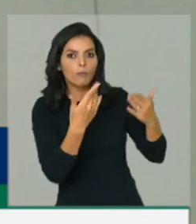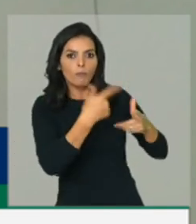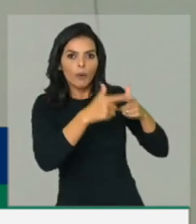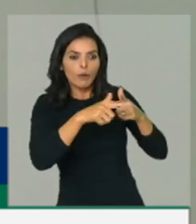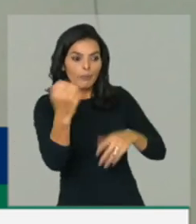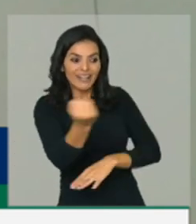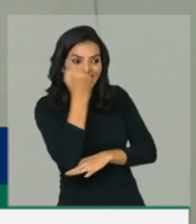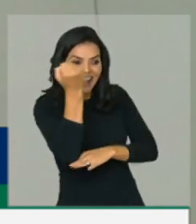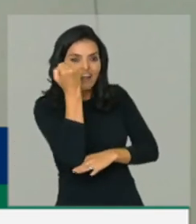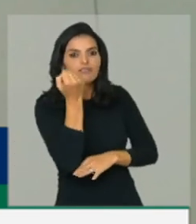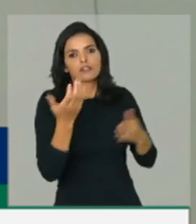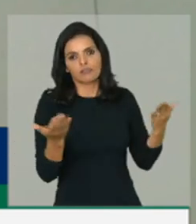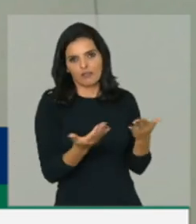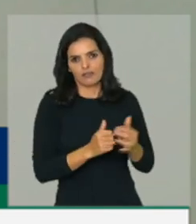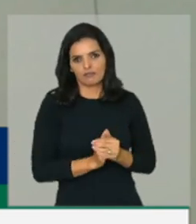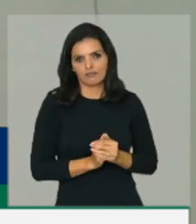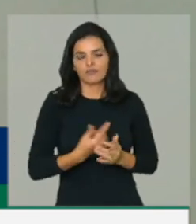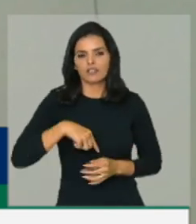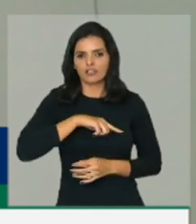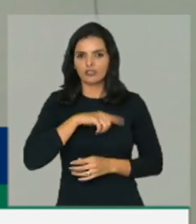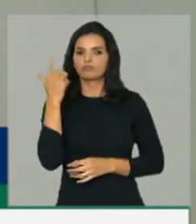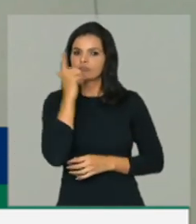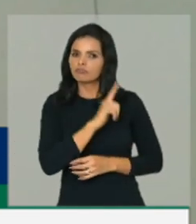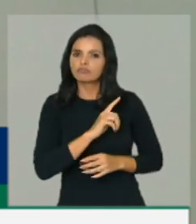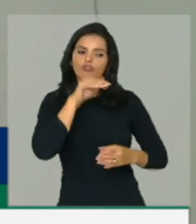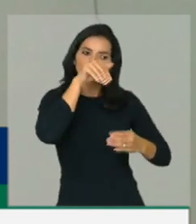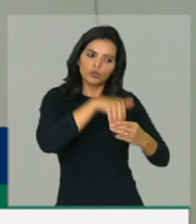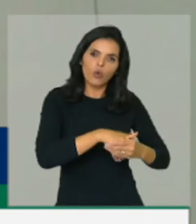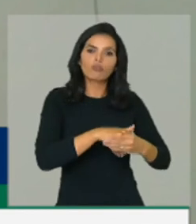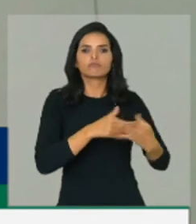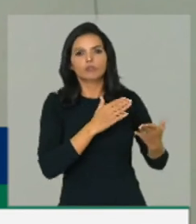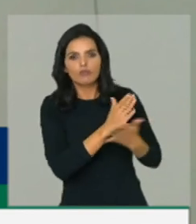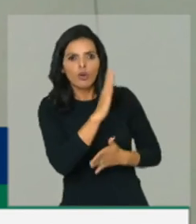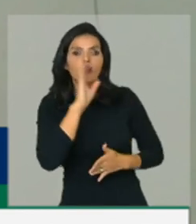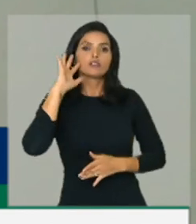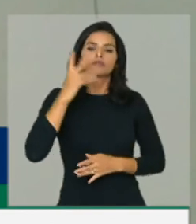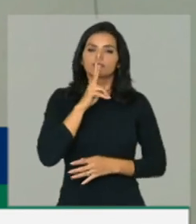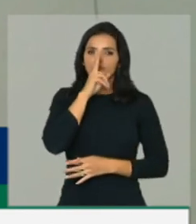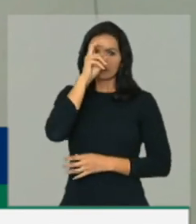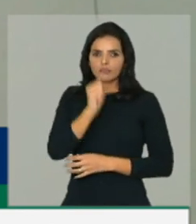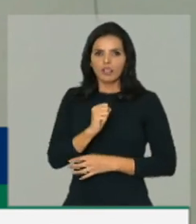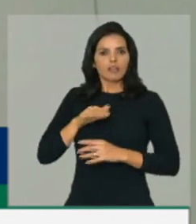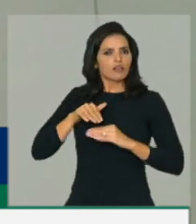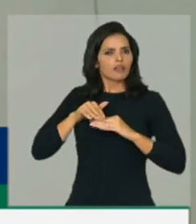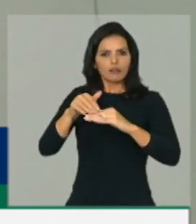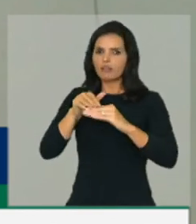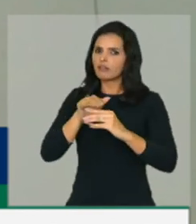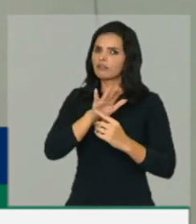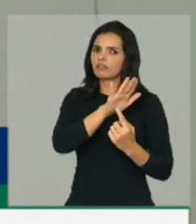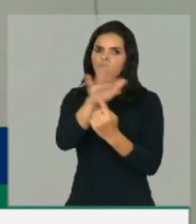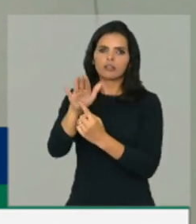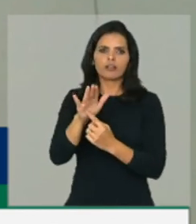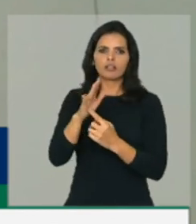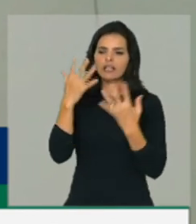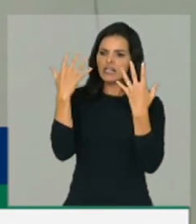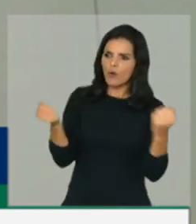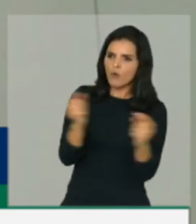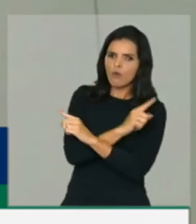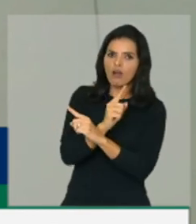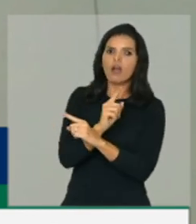nós enfrentamos. E saímos fortalecidos. Demos uma resposta de que não aceitaremos